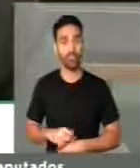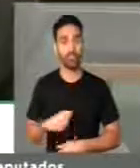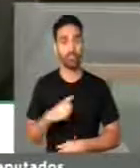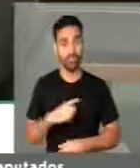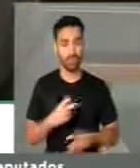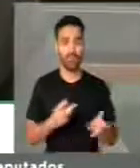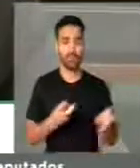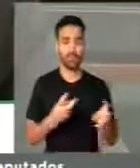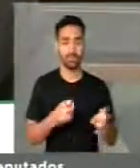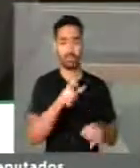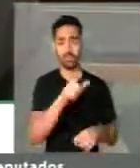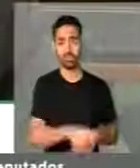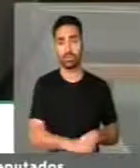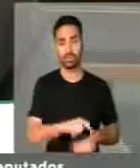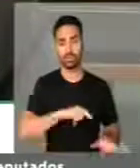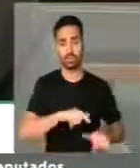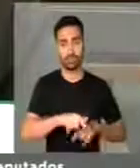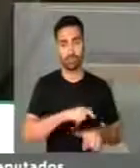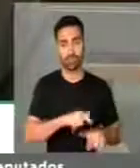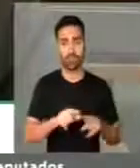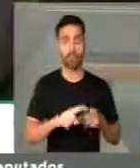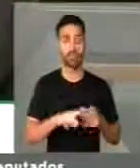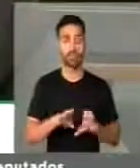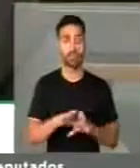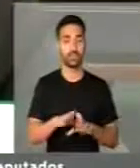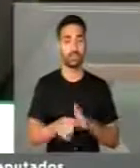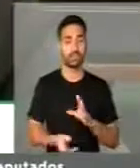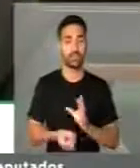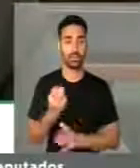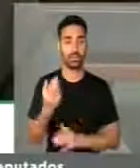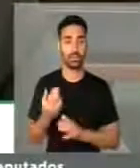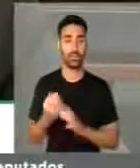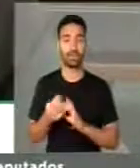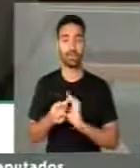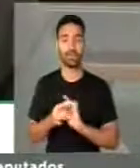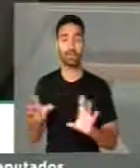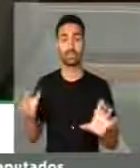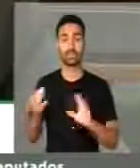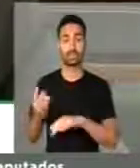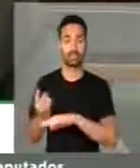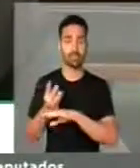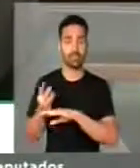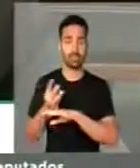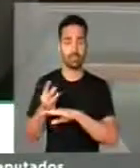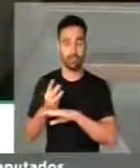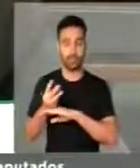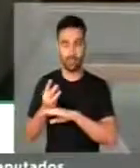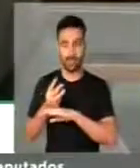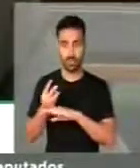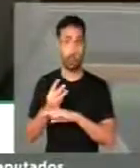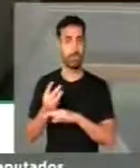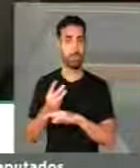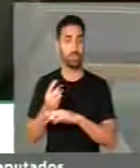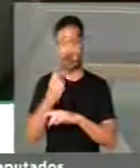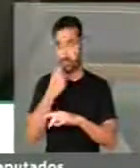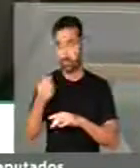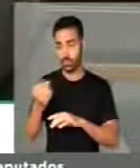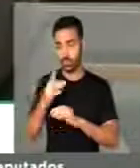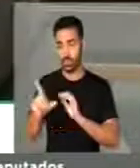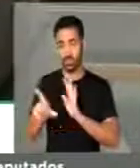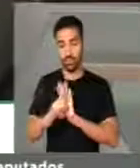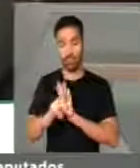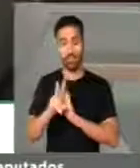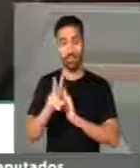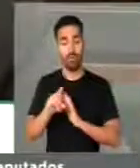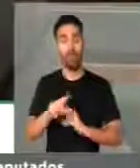a superexploração da força de trabalho e a regulamentação da terceirização nos moldes expostos na recente lei faz surgir